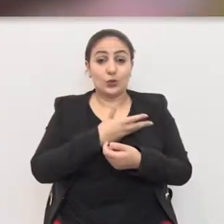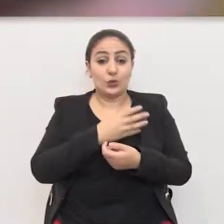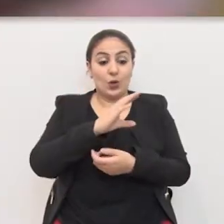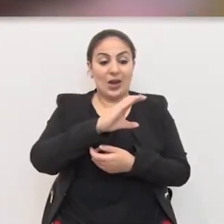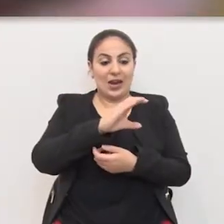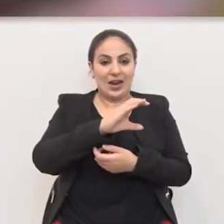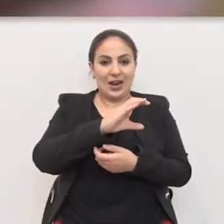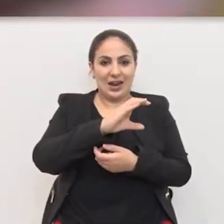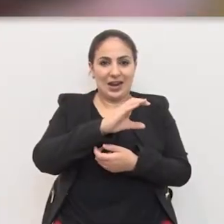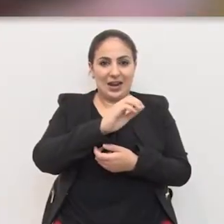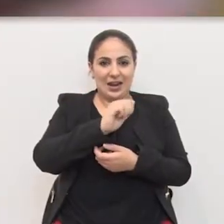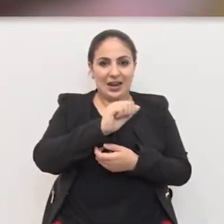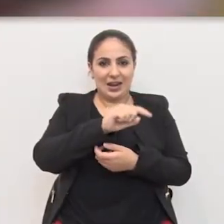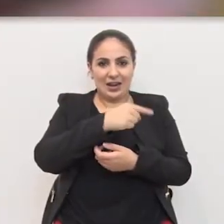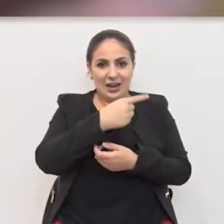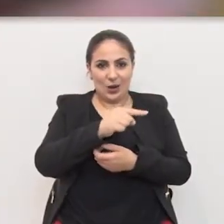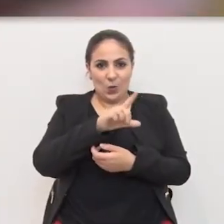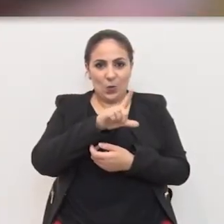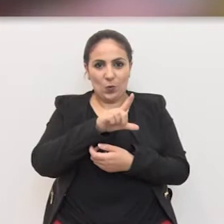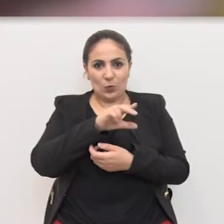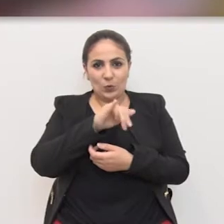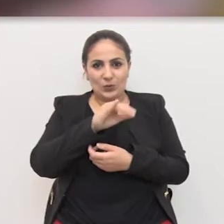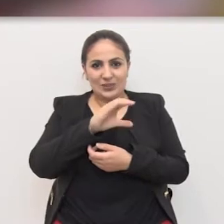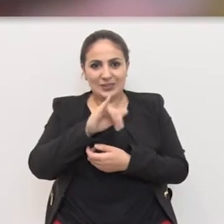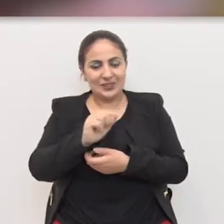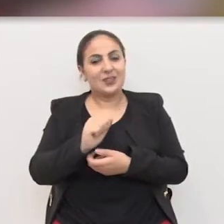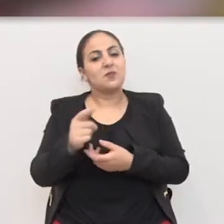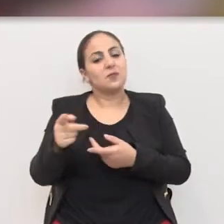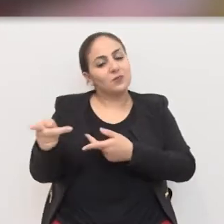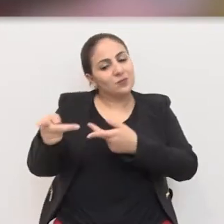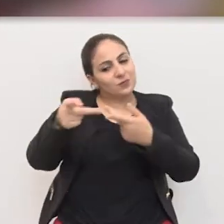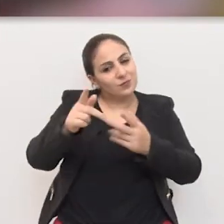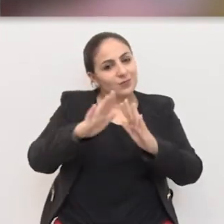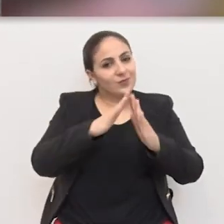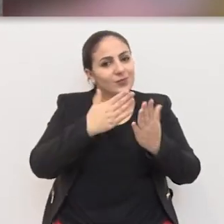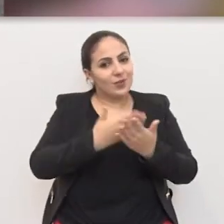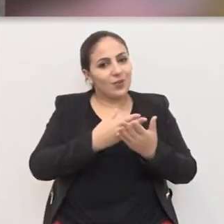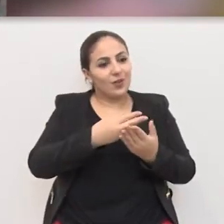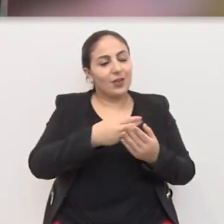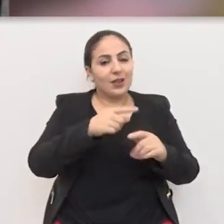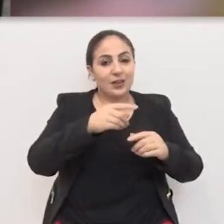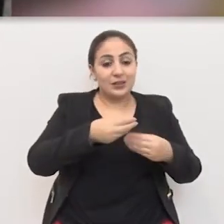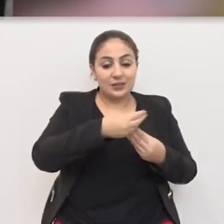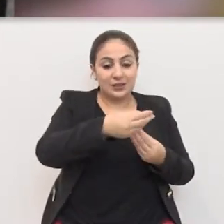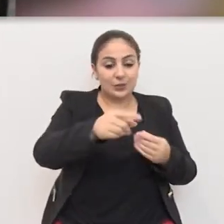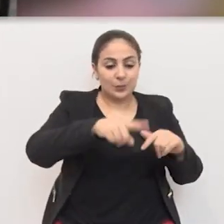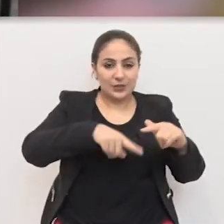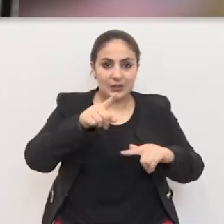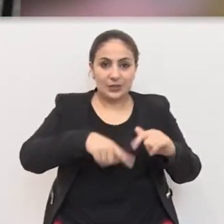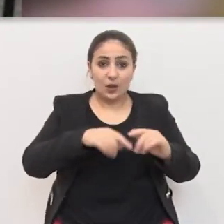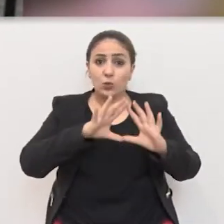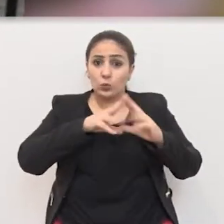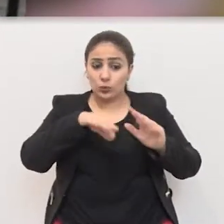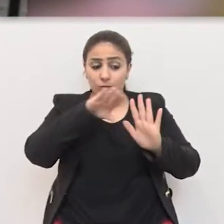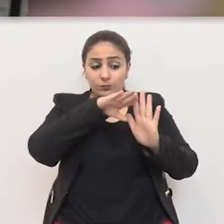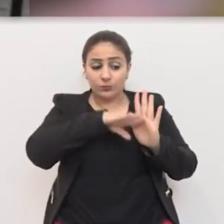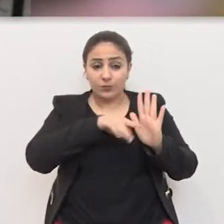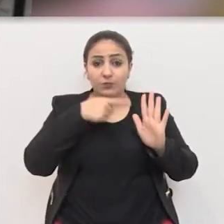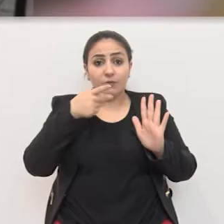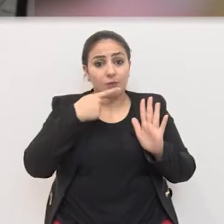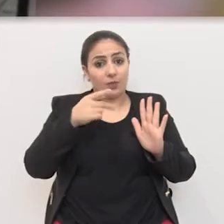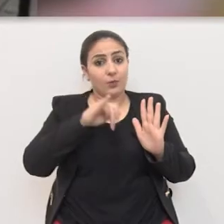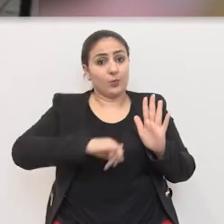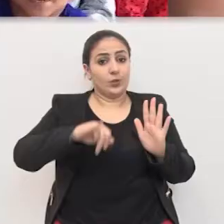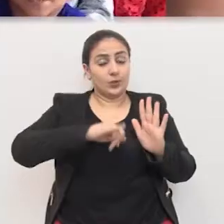nosso Cão Lucci vai visitar as escolas, distribuindo material informativo, onde coloca todos esses aspectos